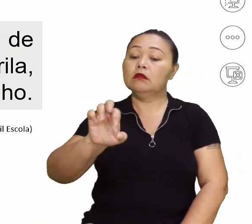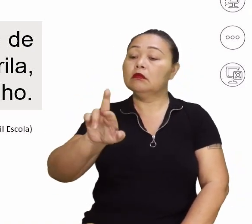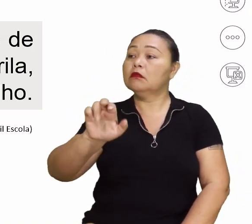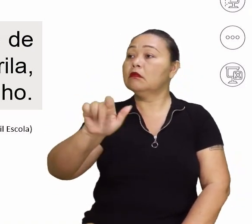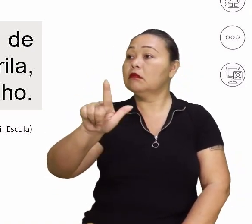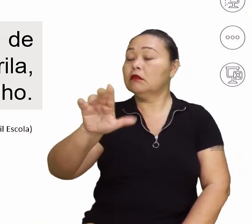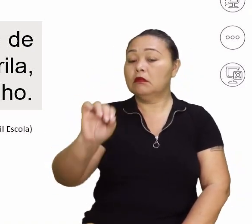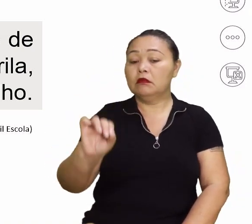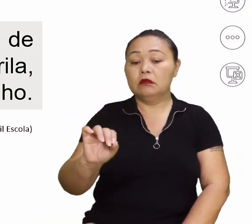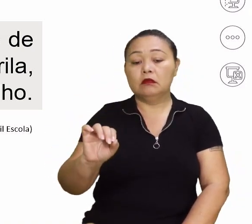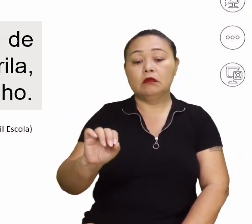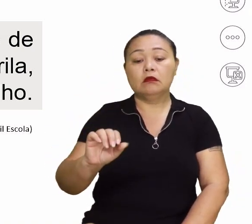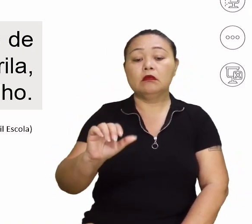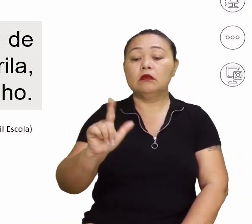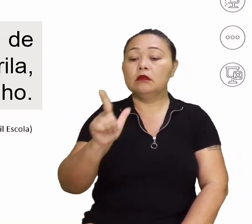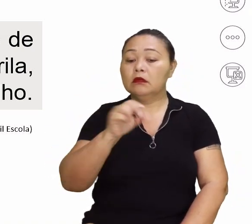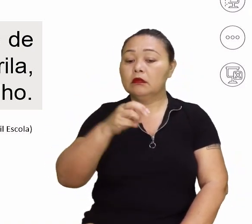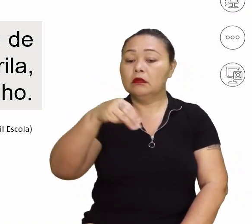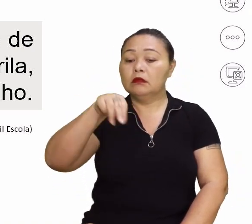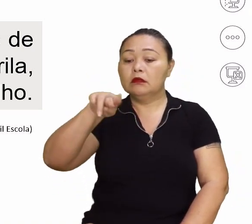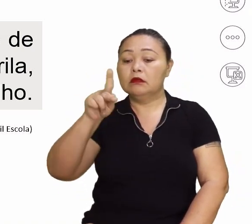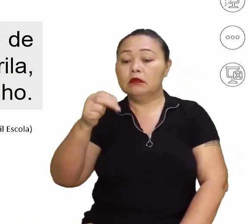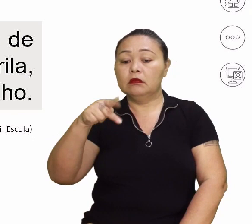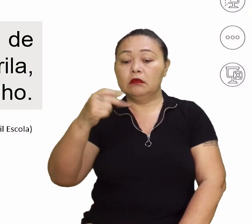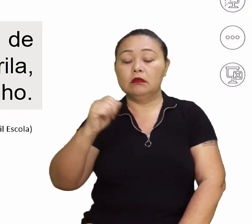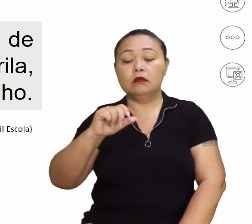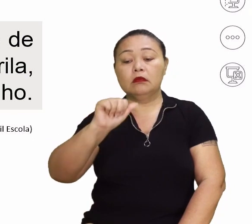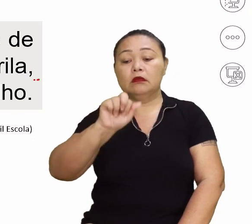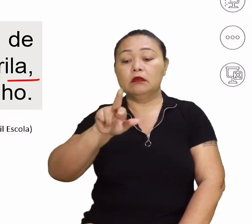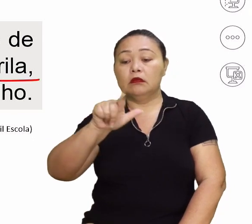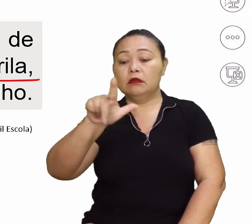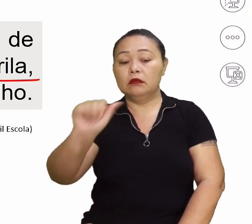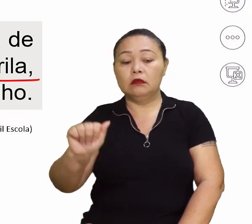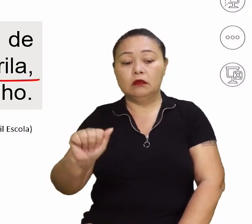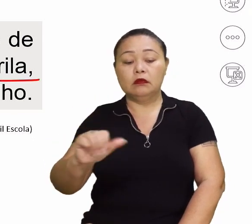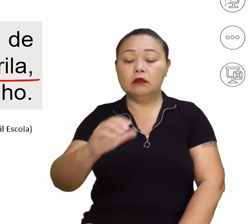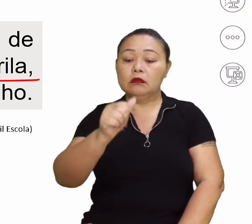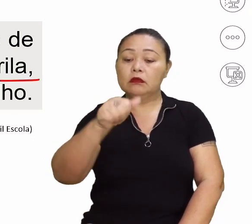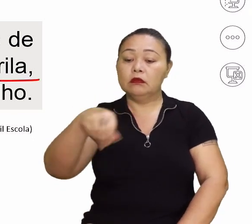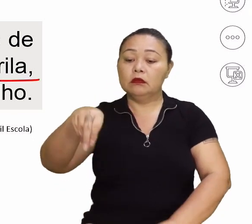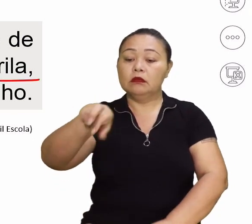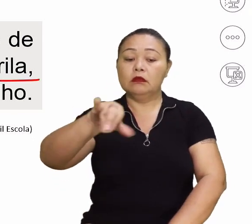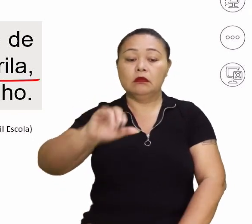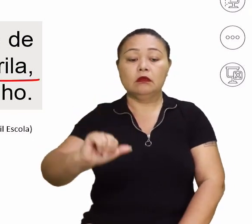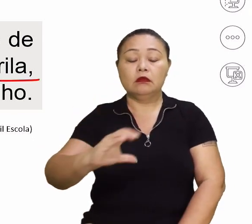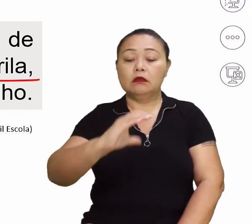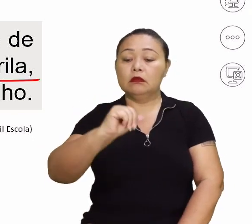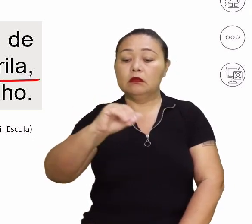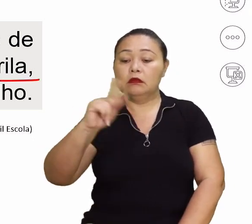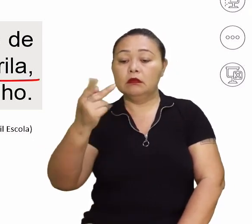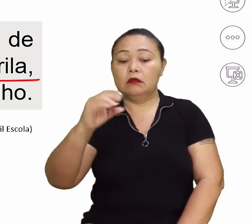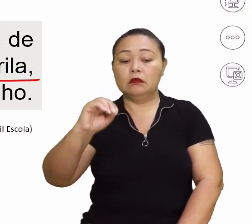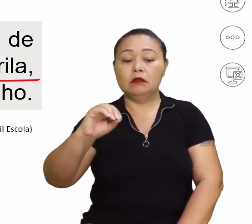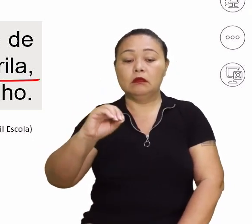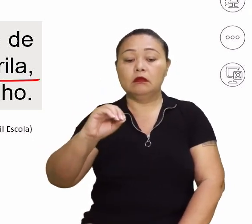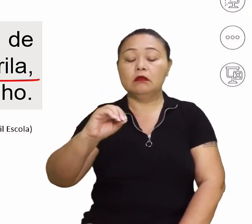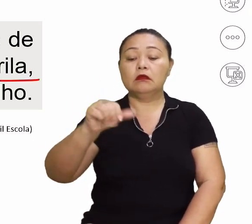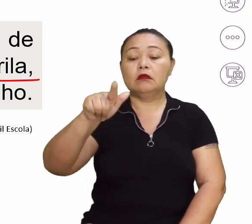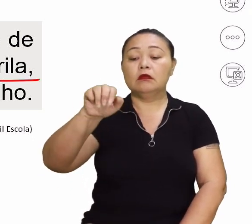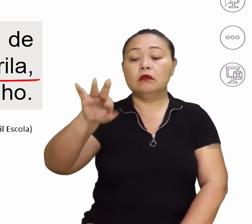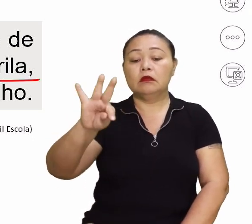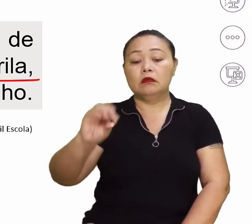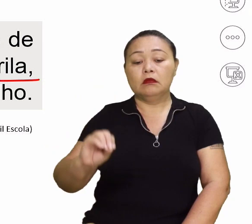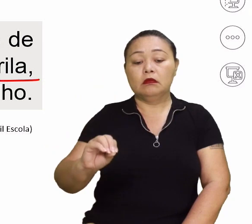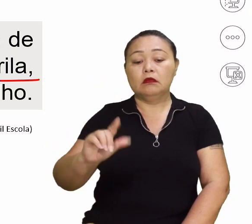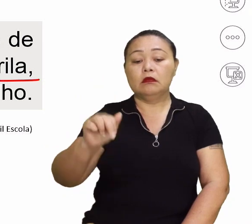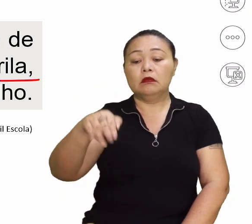ametista, berilo, água marinha, arila, areia, cascalho,